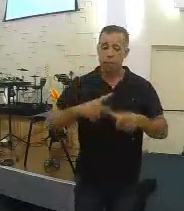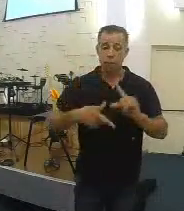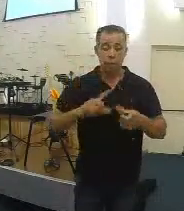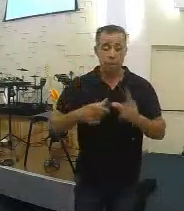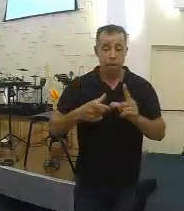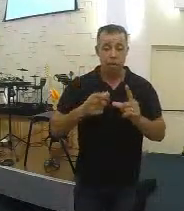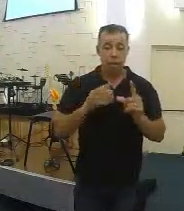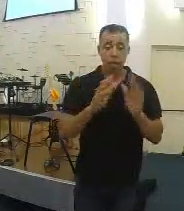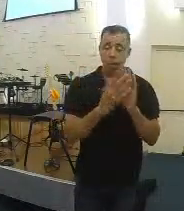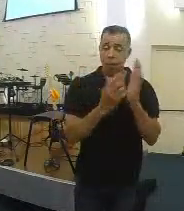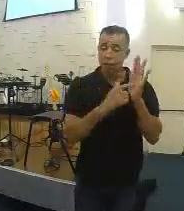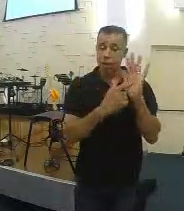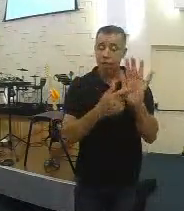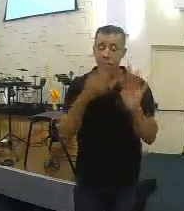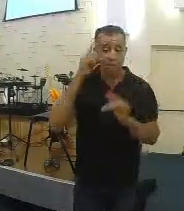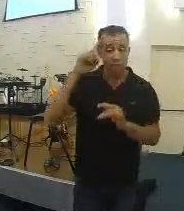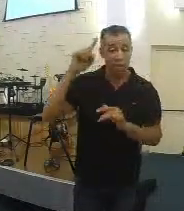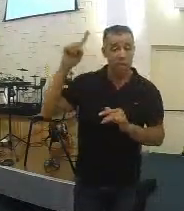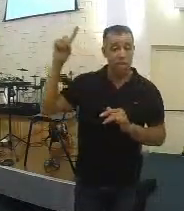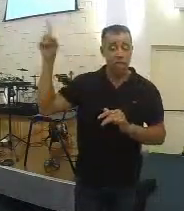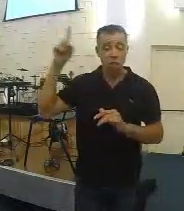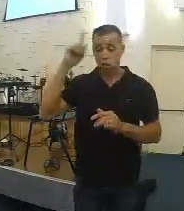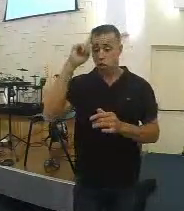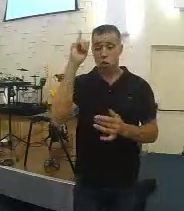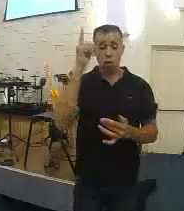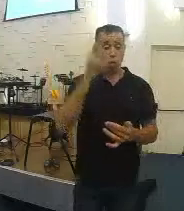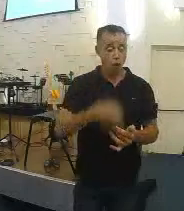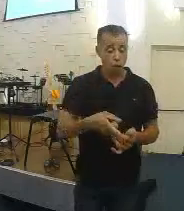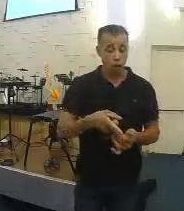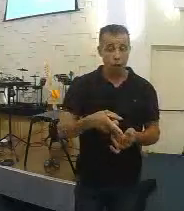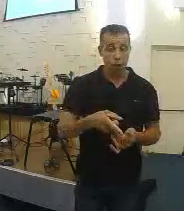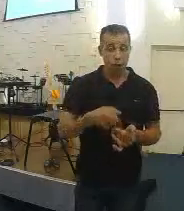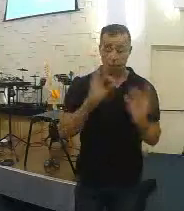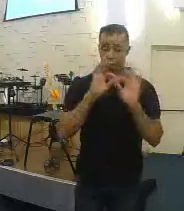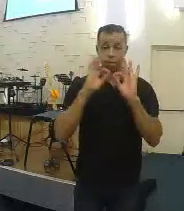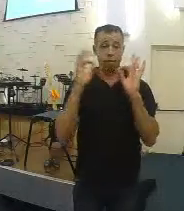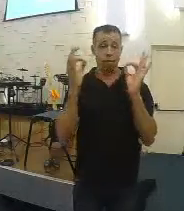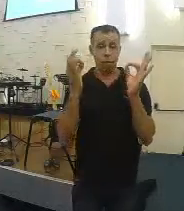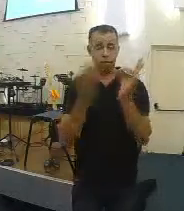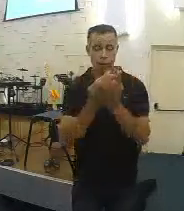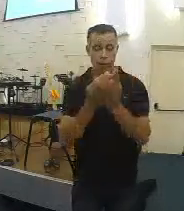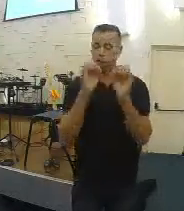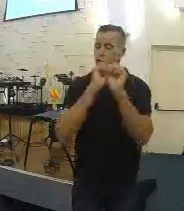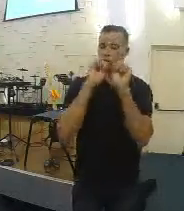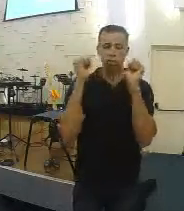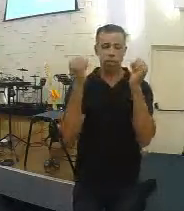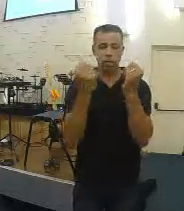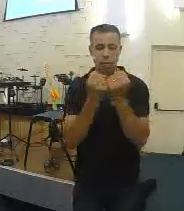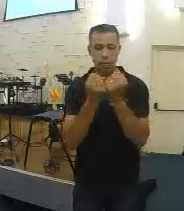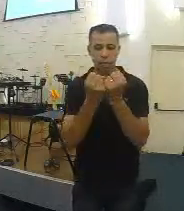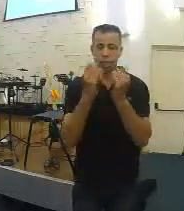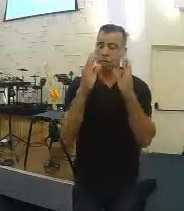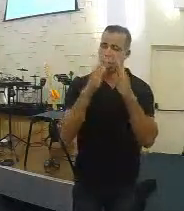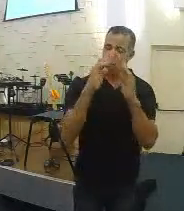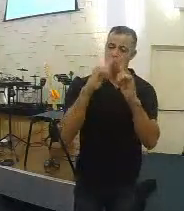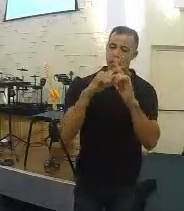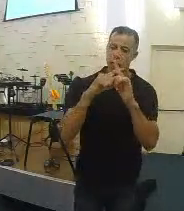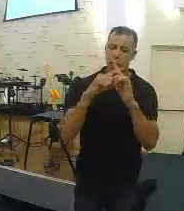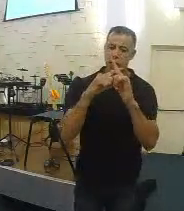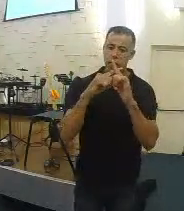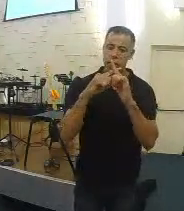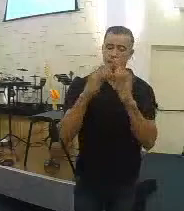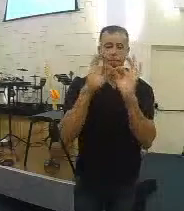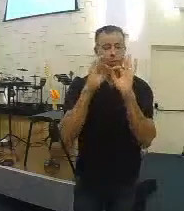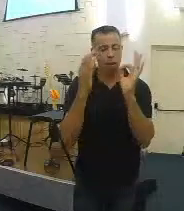irmãos, nos mostra que Deus criou uma ordem para a família, a sociedade e a igreja, ou a família